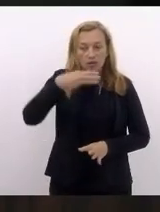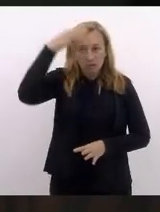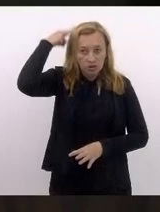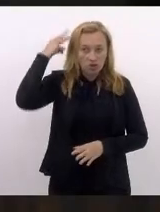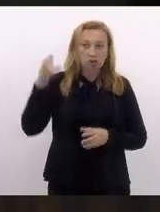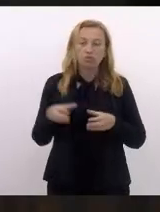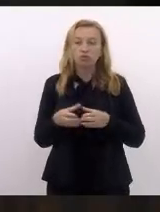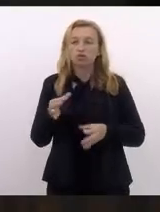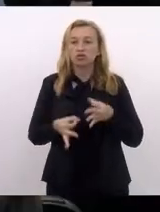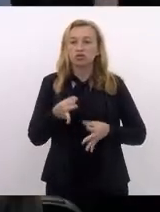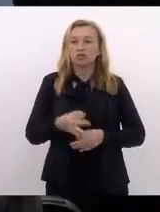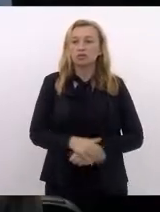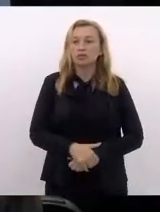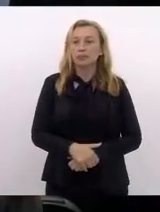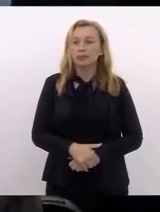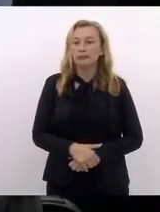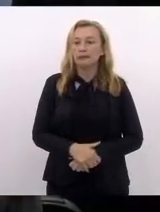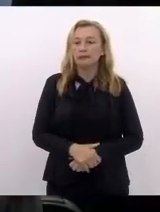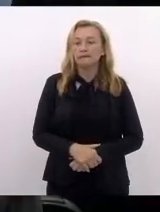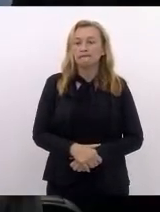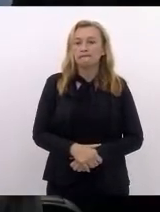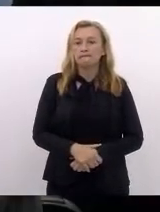dos deputados máximo ativo